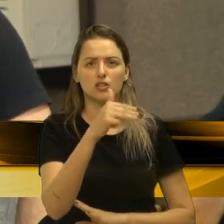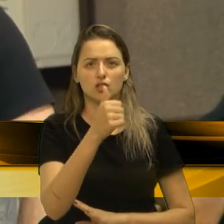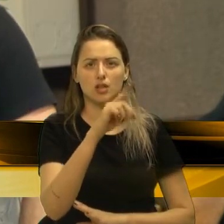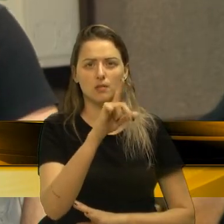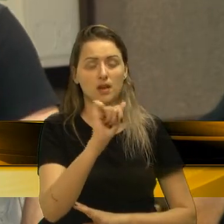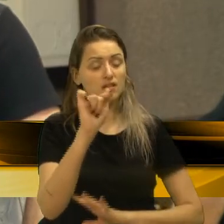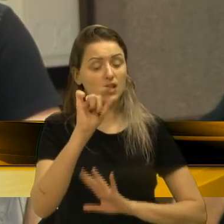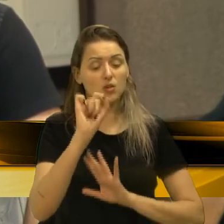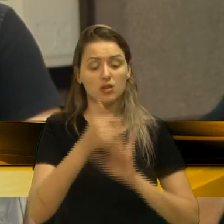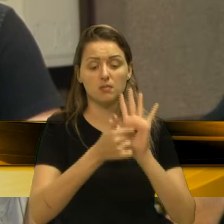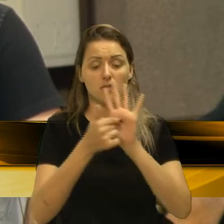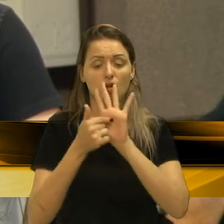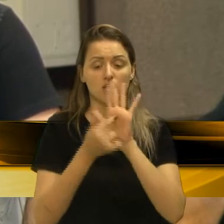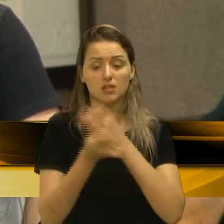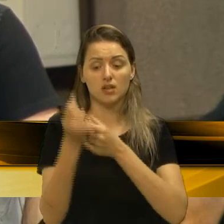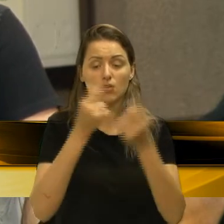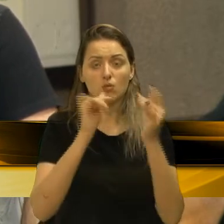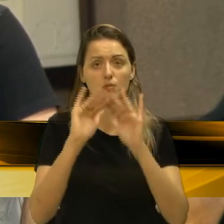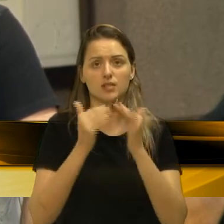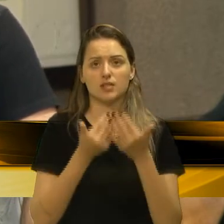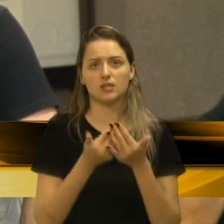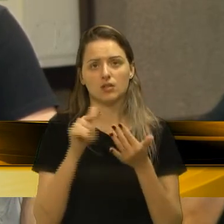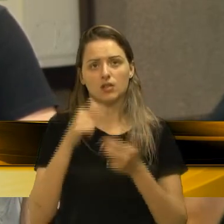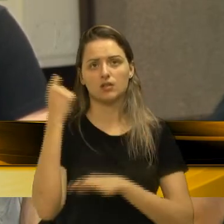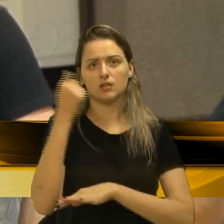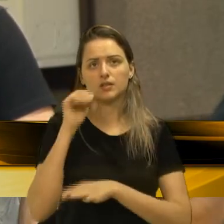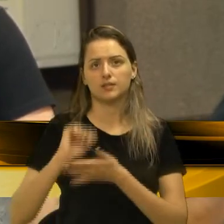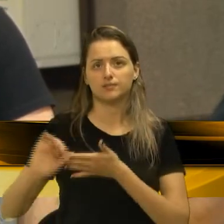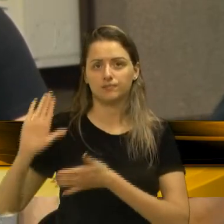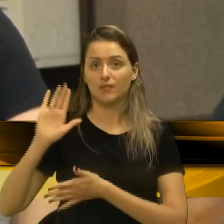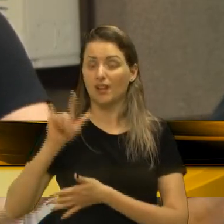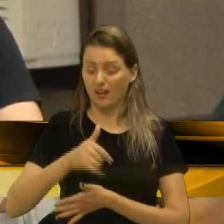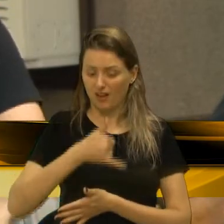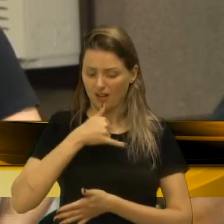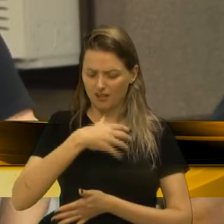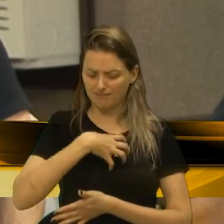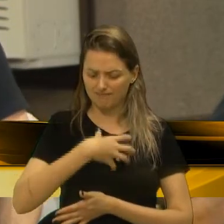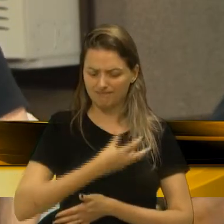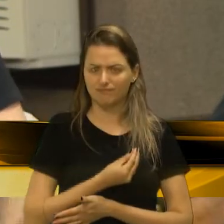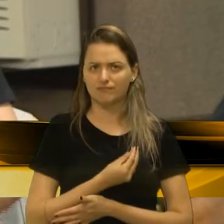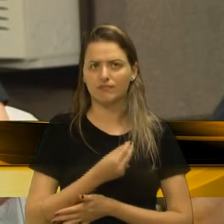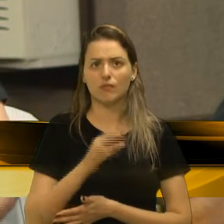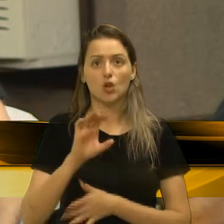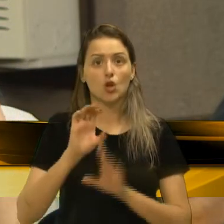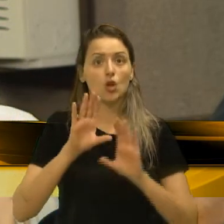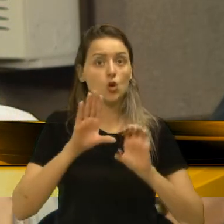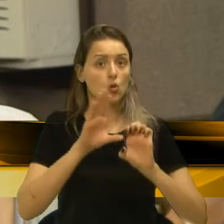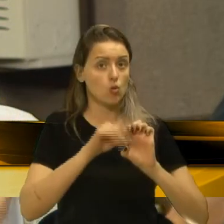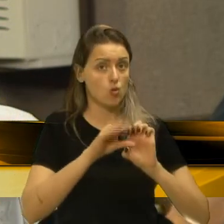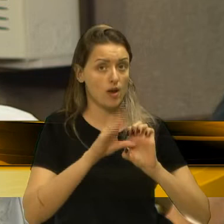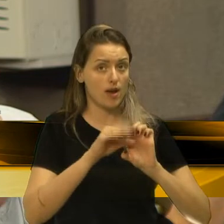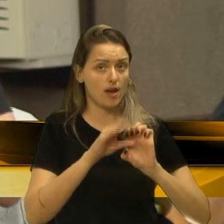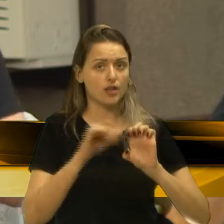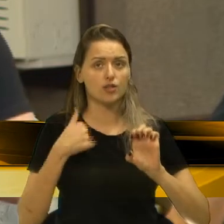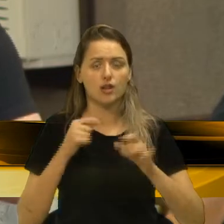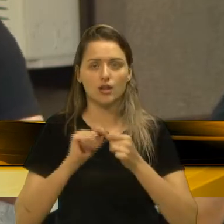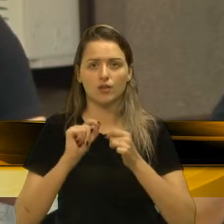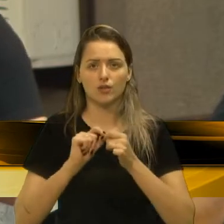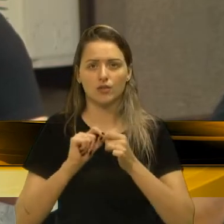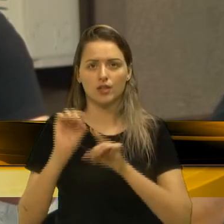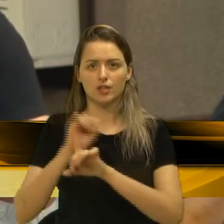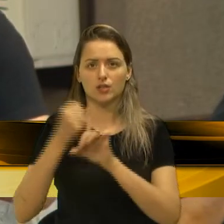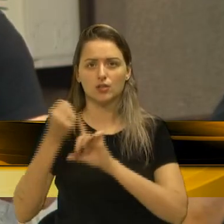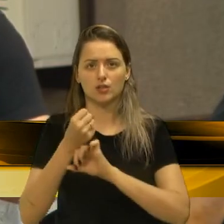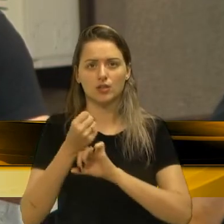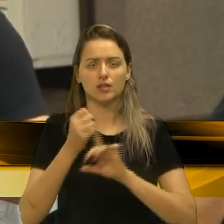nosso estado do Rio Grande do Sul. Permite uma parte, vereador Rafa. É triste isso, principalmente no EJA. Eu fiz meu estágio de sociologia aqui no Colégio Emílio